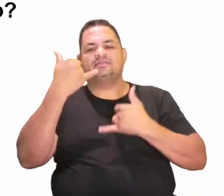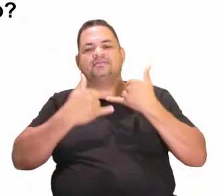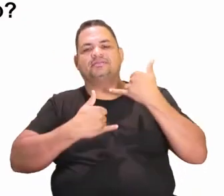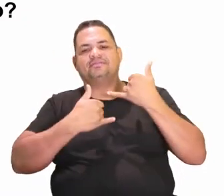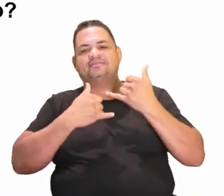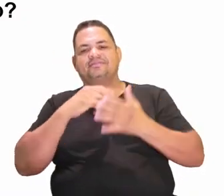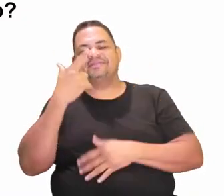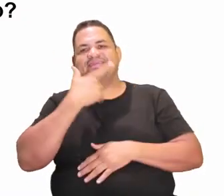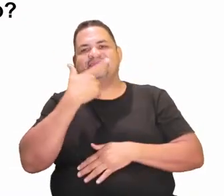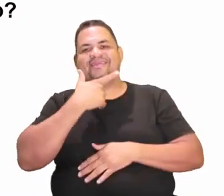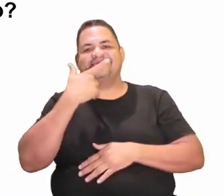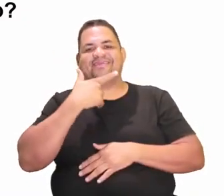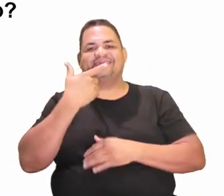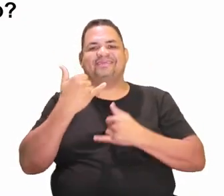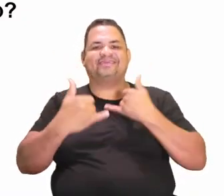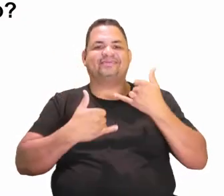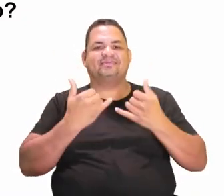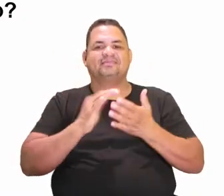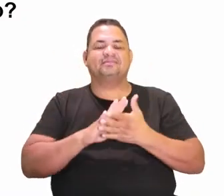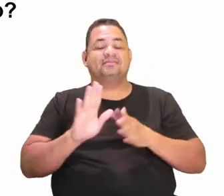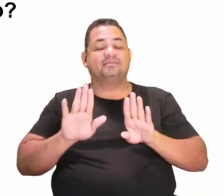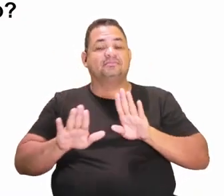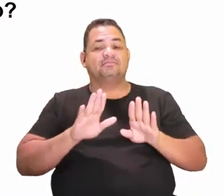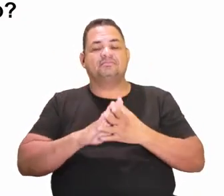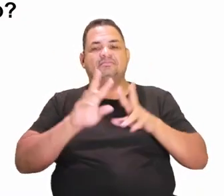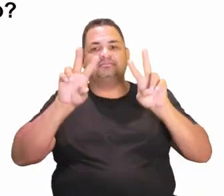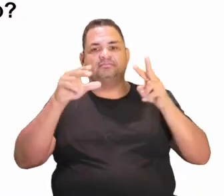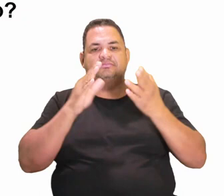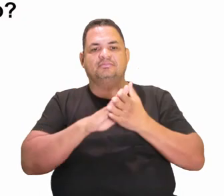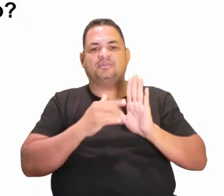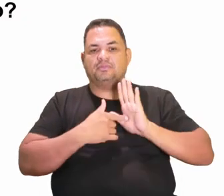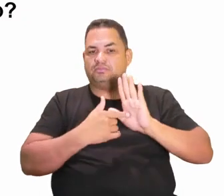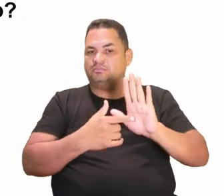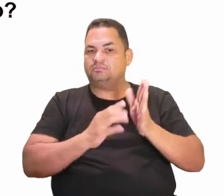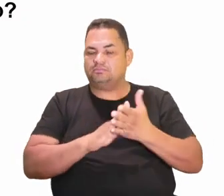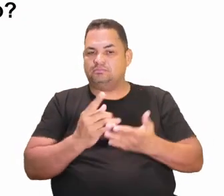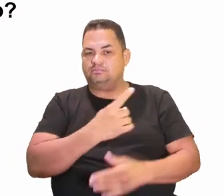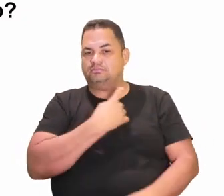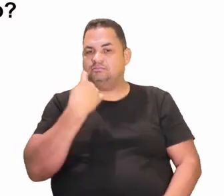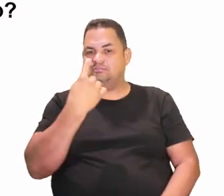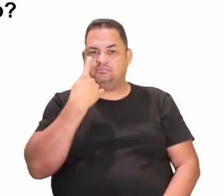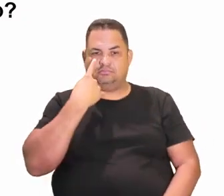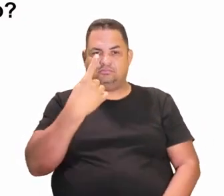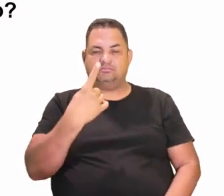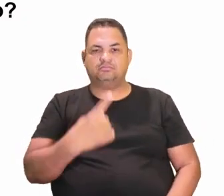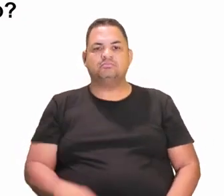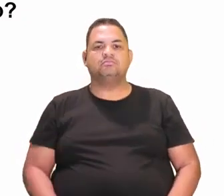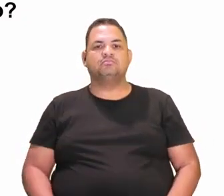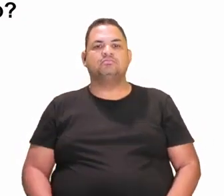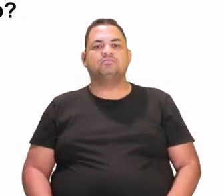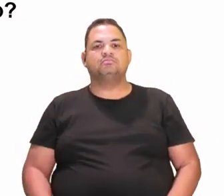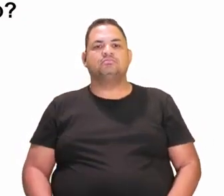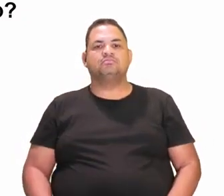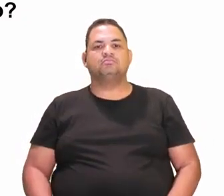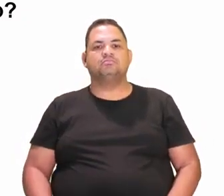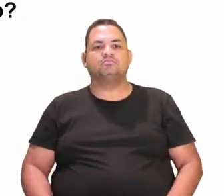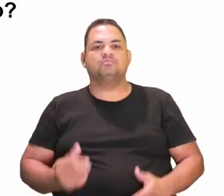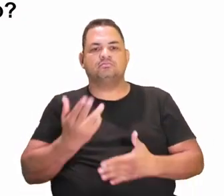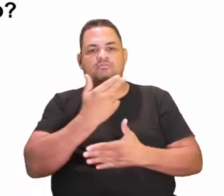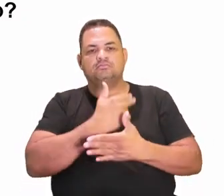às vezes com humor ácido, dependendo do tema que é tratado. Aqui, a gente está vendo uma illustrated